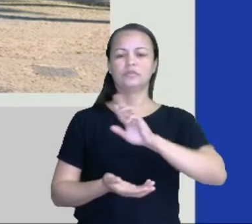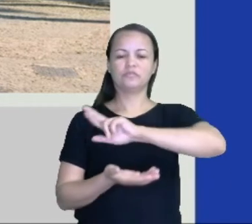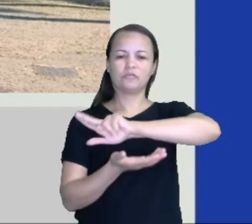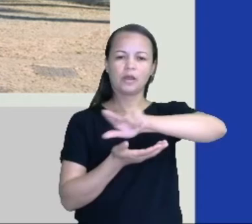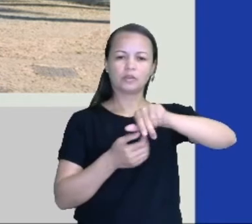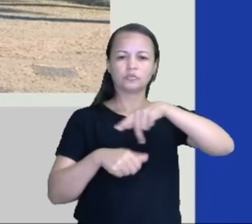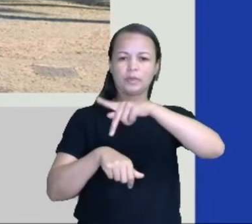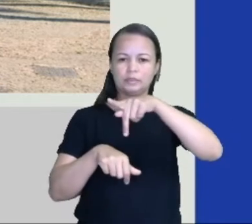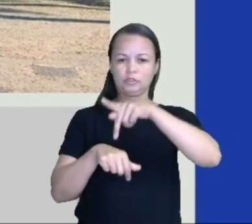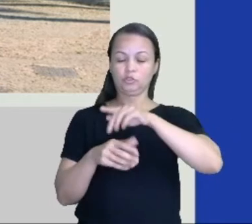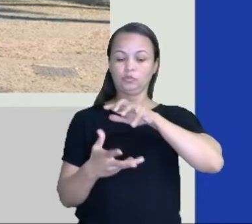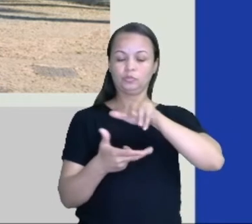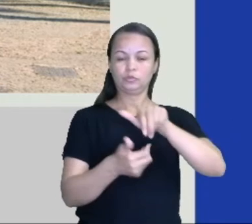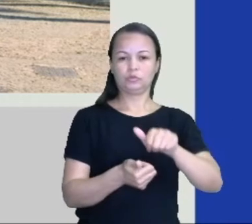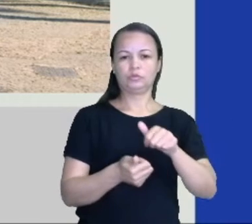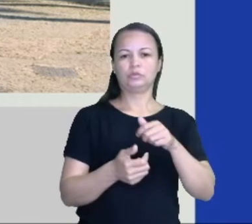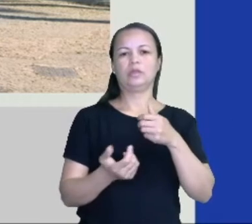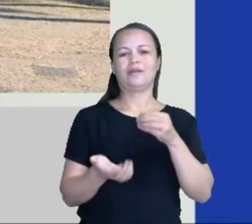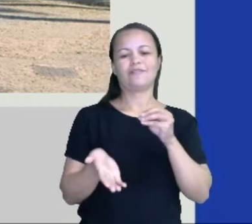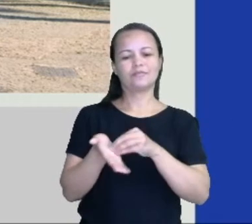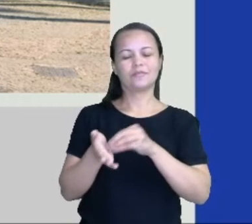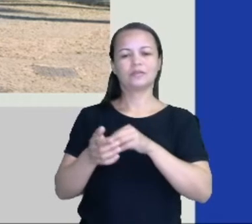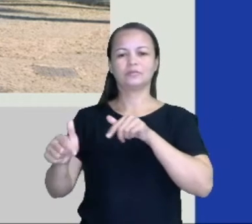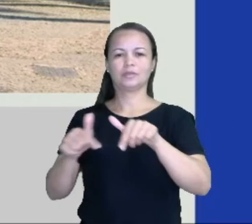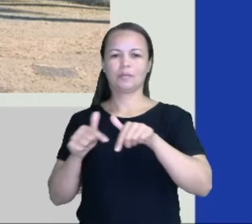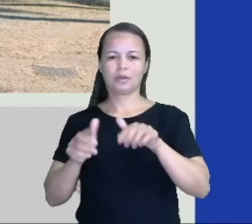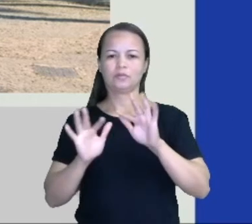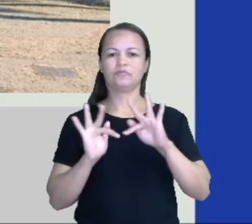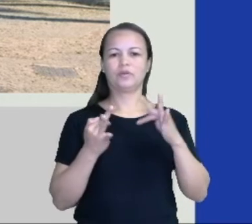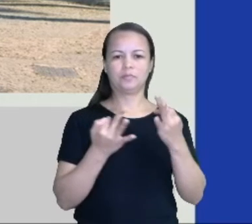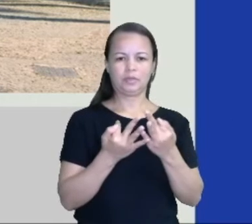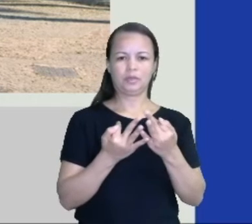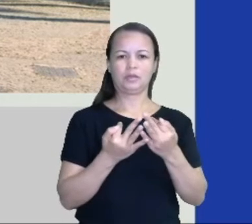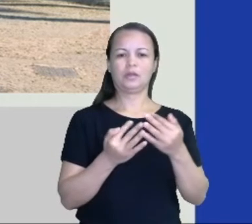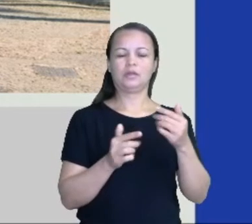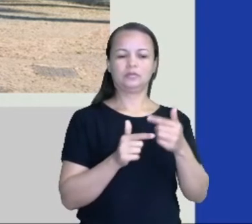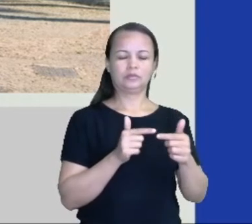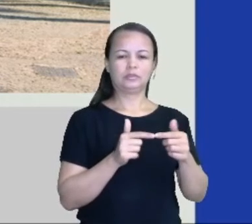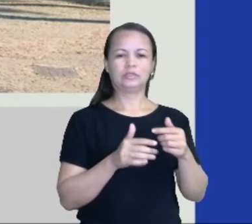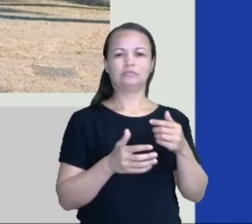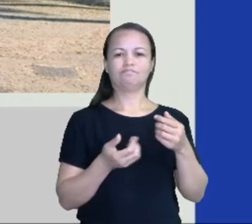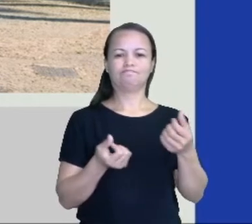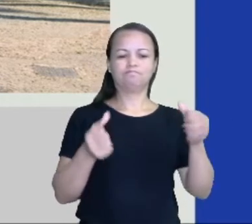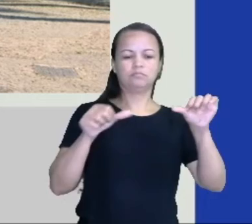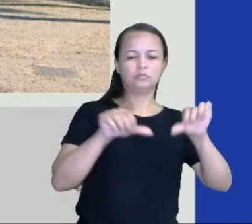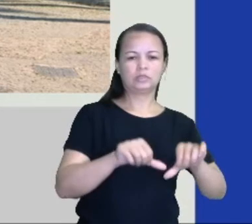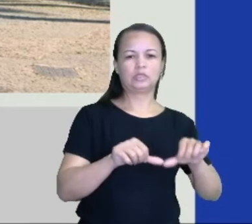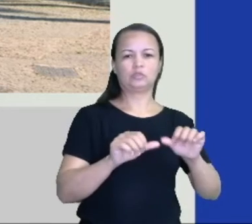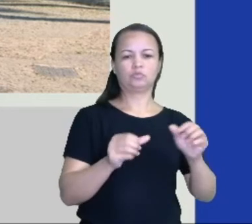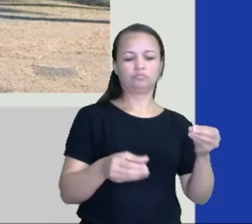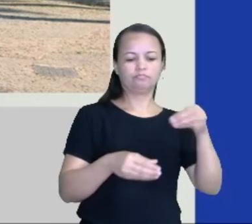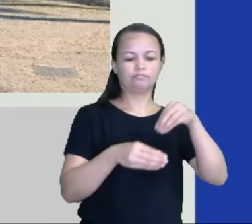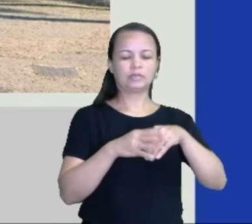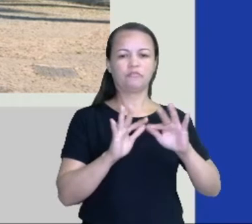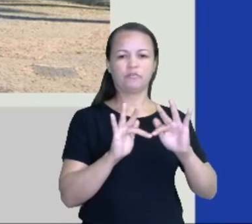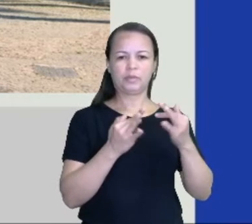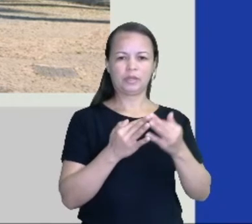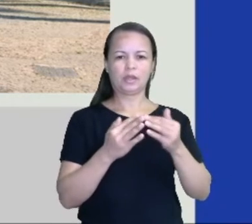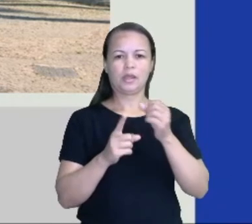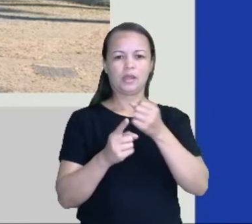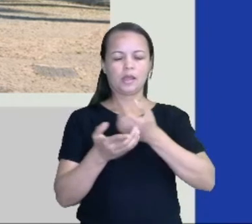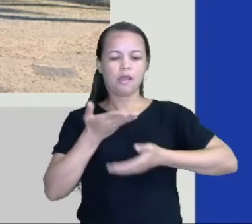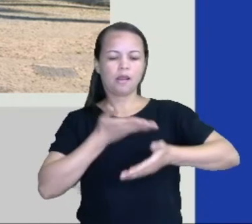o desemprego é uma realidade que afeta trabalhadores e famílias. Provoca desestruturação no convívio familiar, nas relações